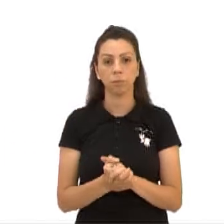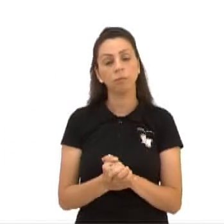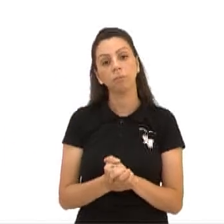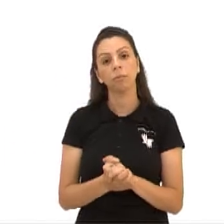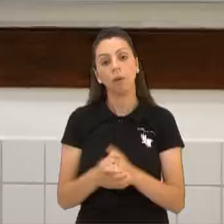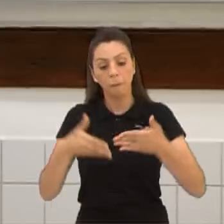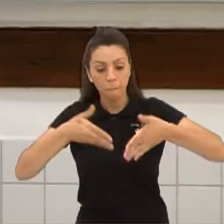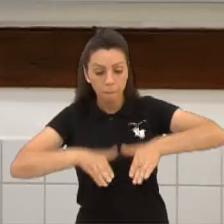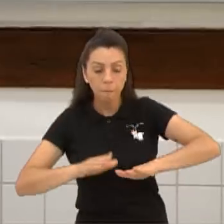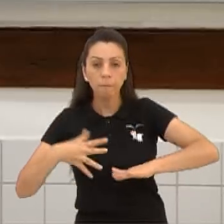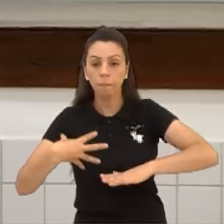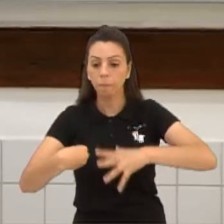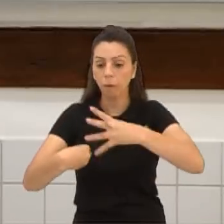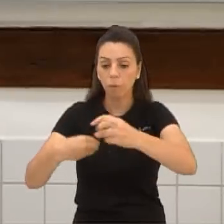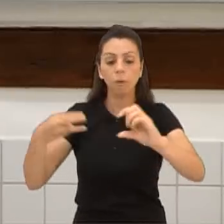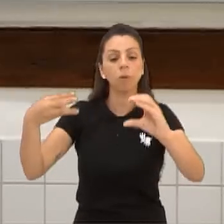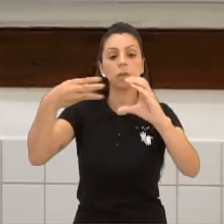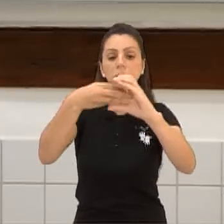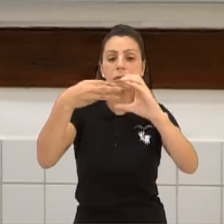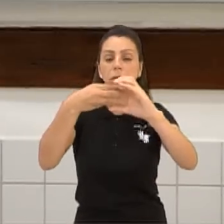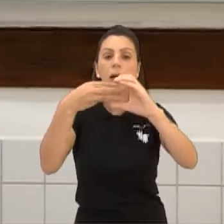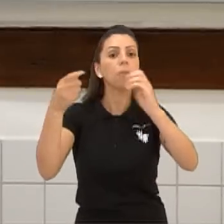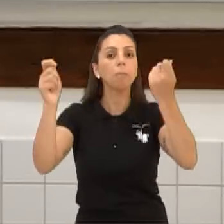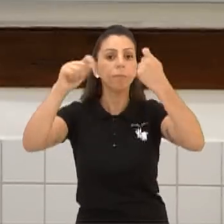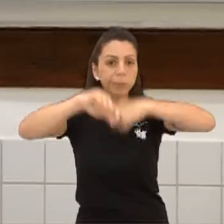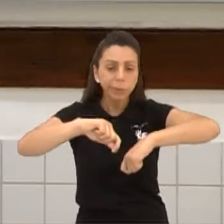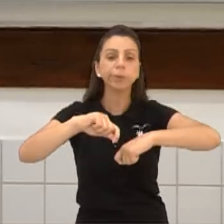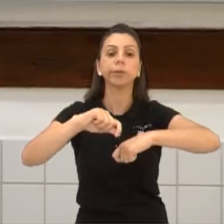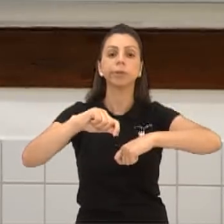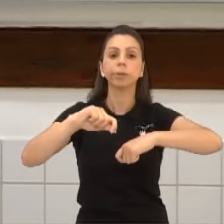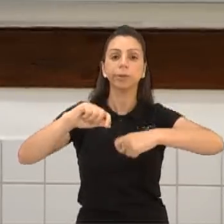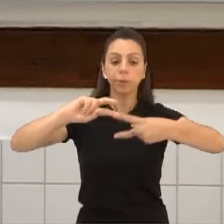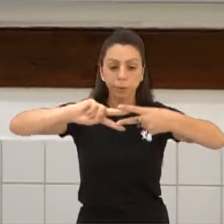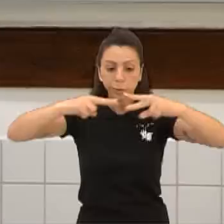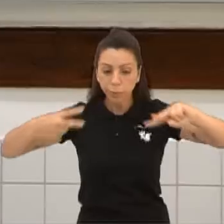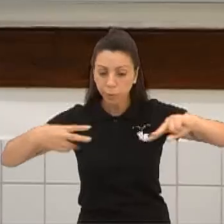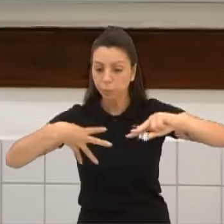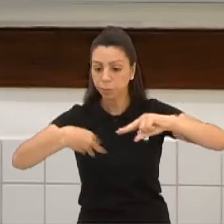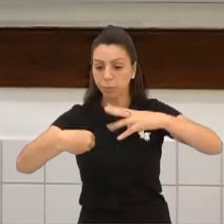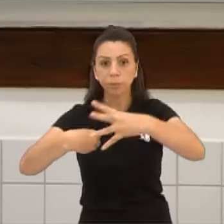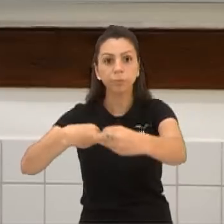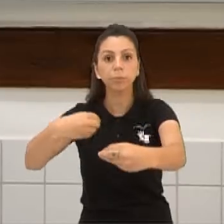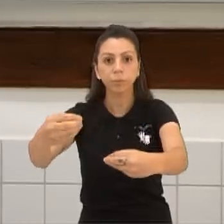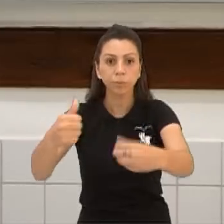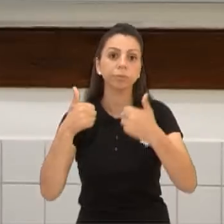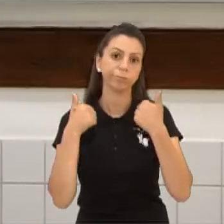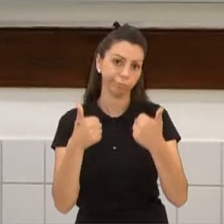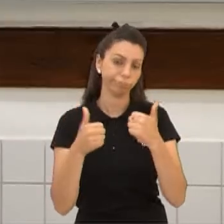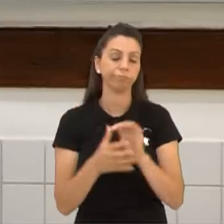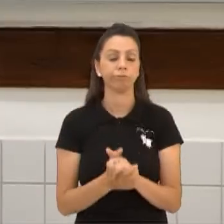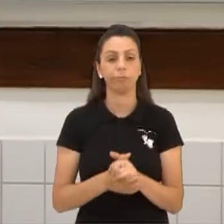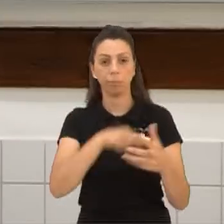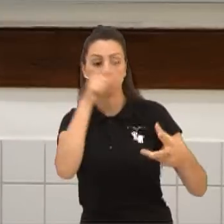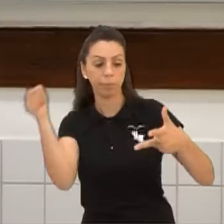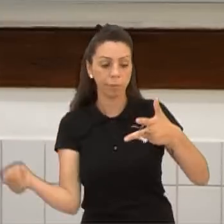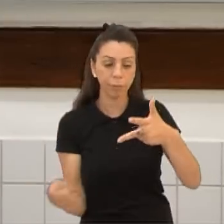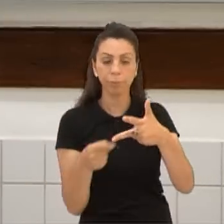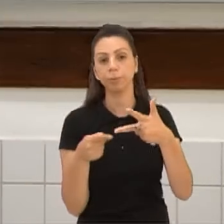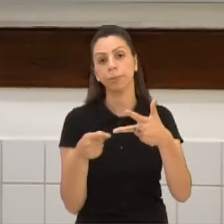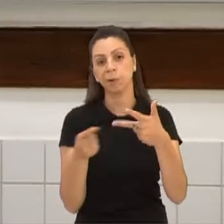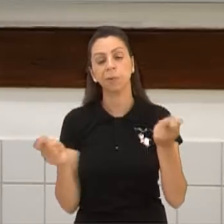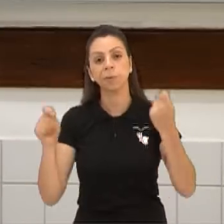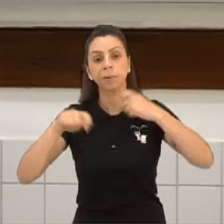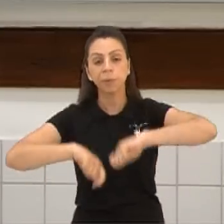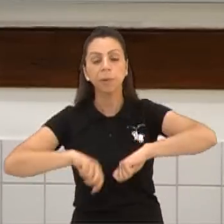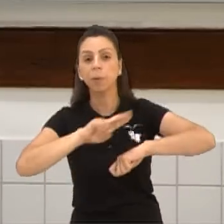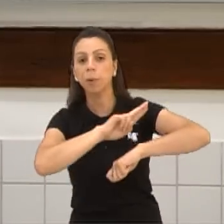descendentes. Se ele é formado por células, ele deve ter a capacidade de deixar descendentes. Terceiro, é